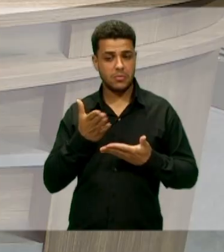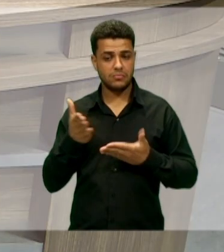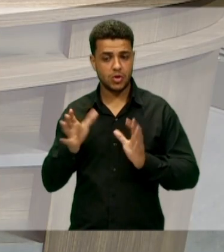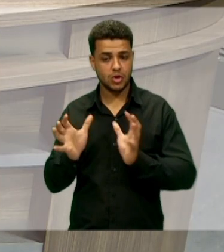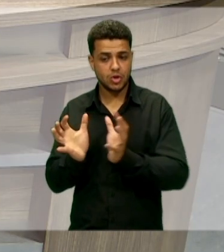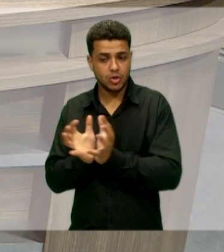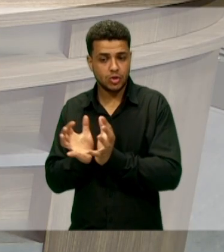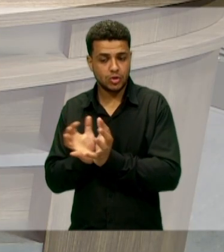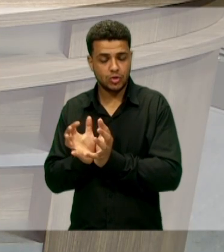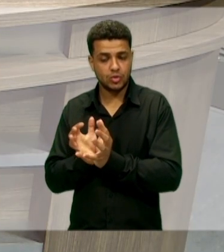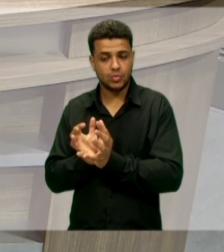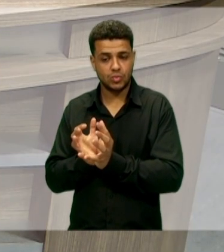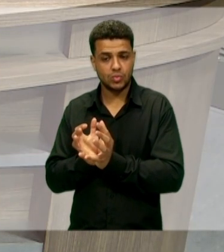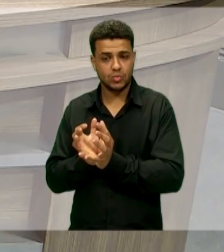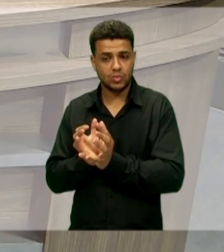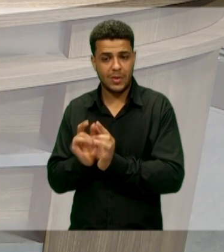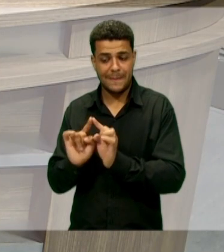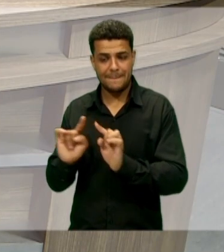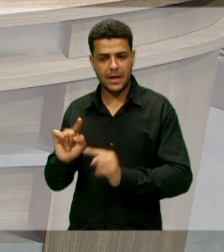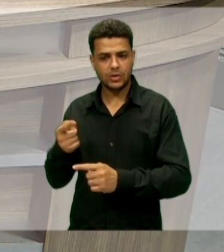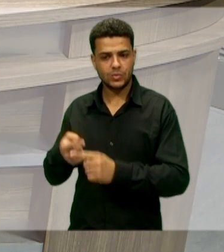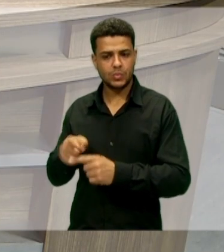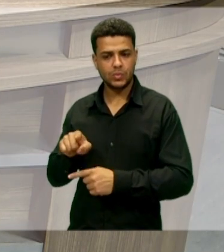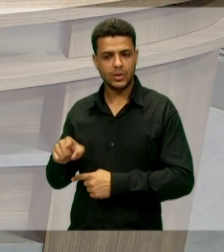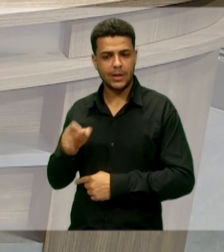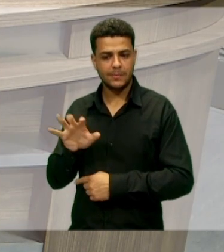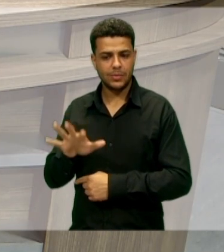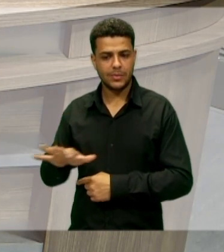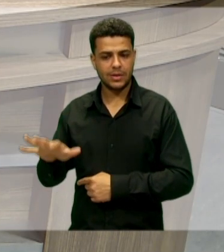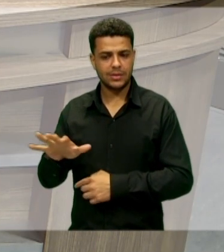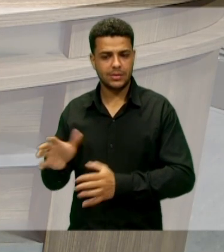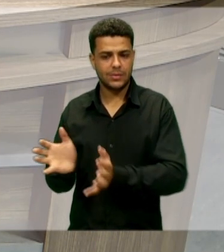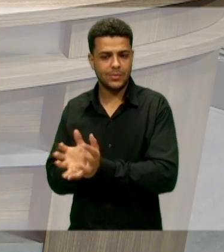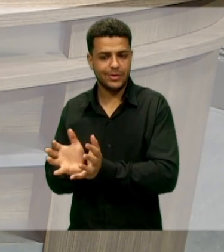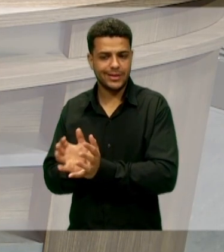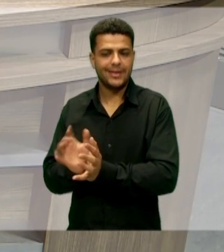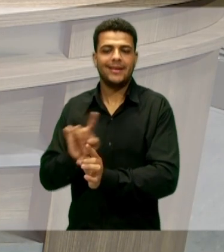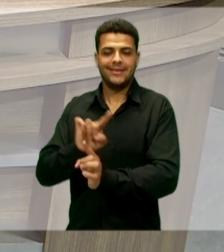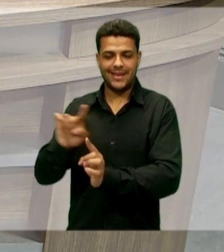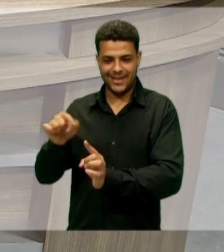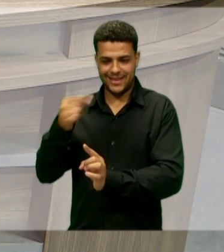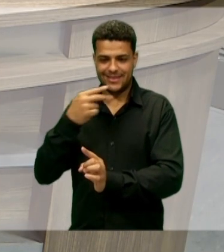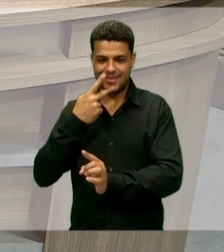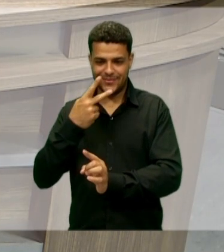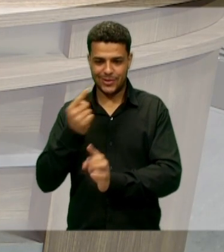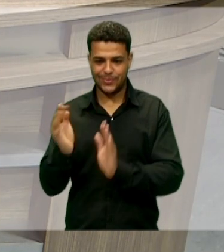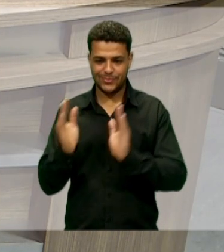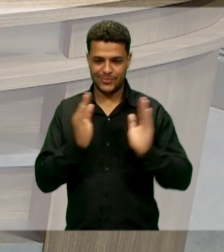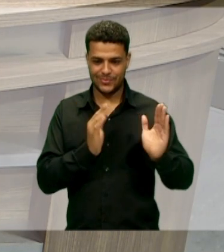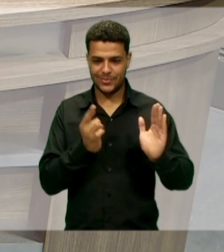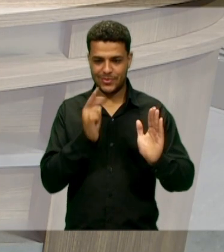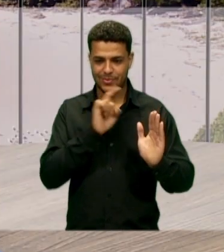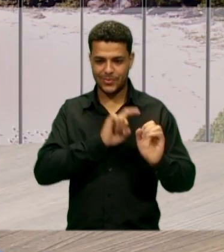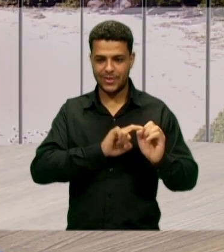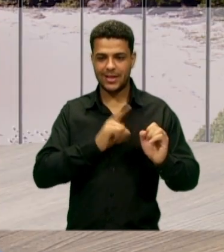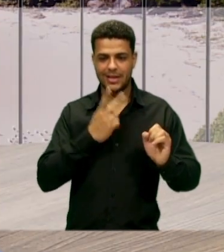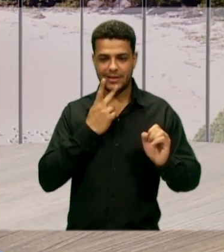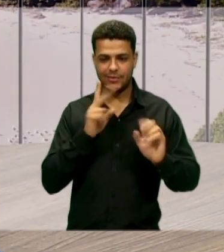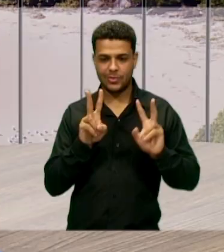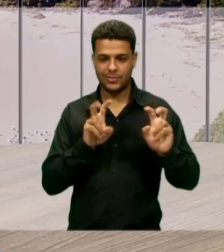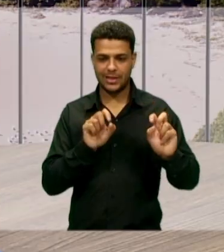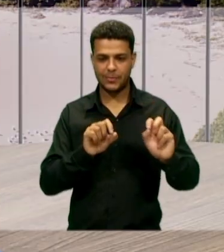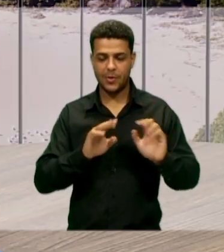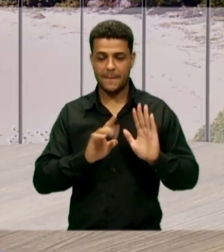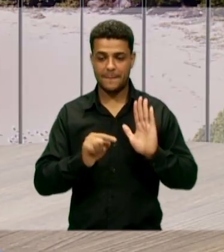grupo de pacientes, mas o porquê ele funciona muito bem naquele grupo de pacientes? Daí entra aquilo que a gente conversou no bloco anterior, que é justamente